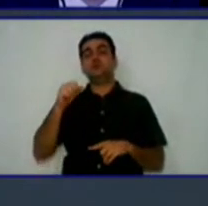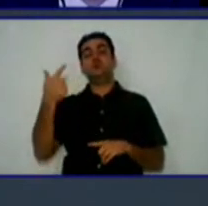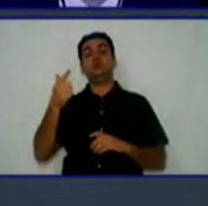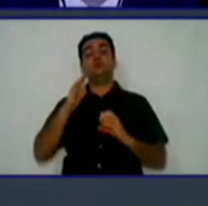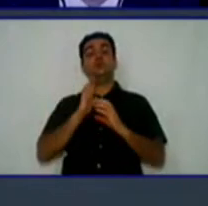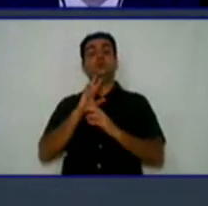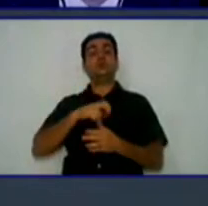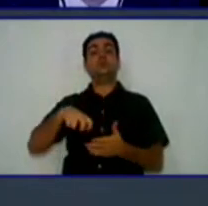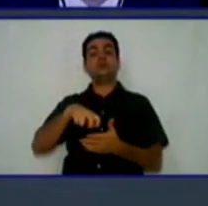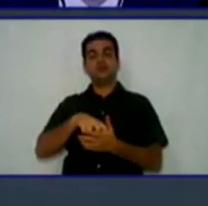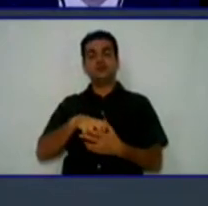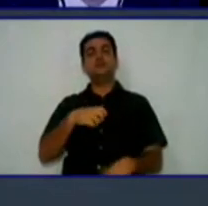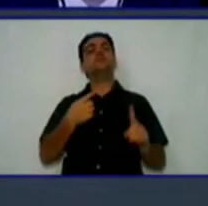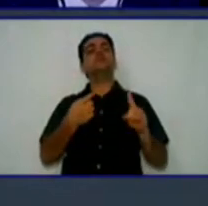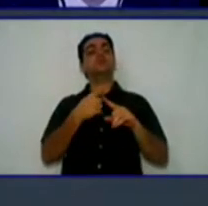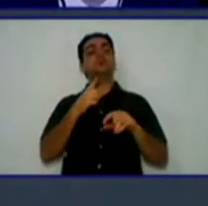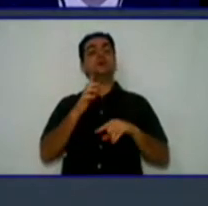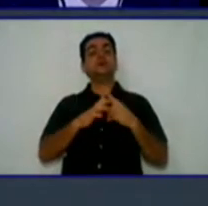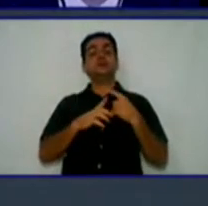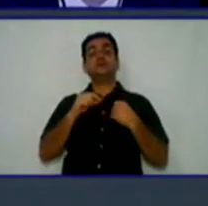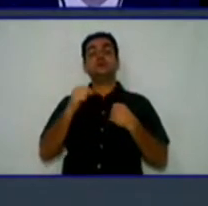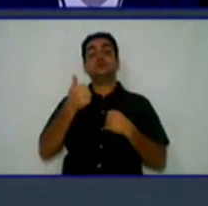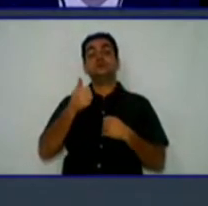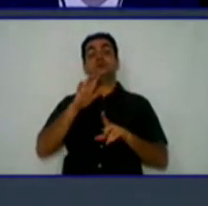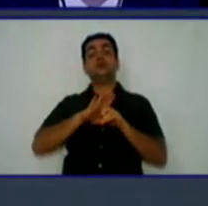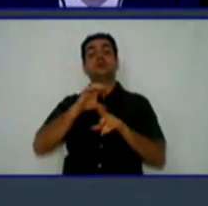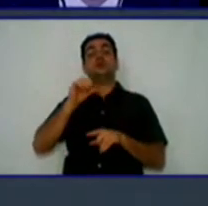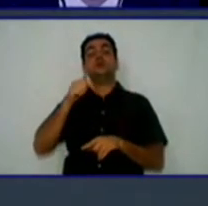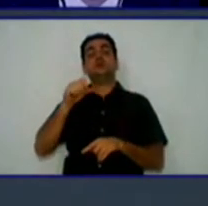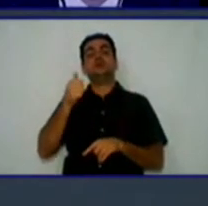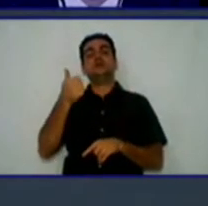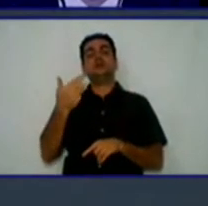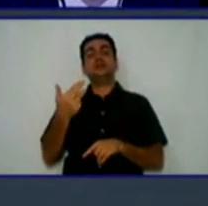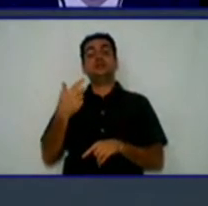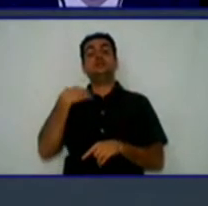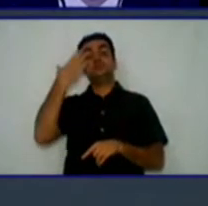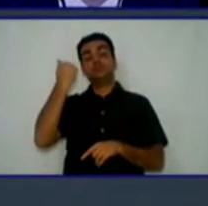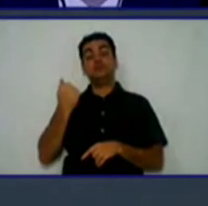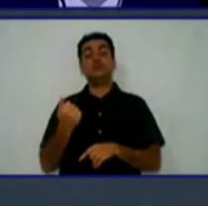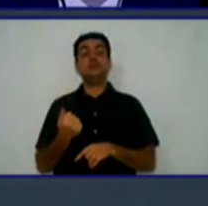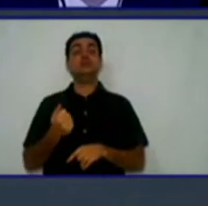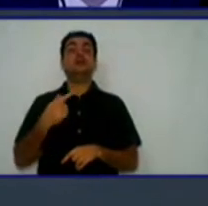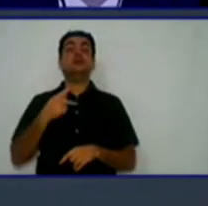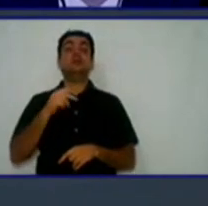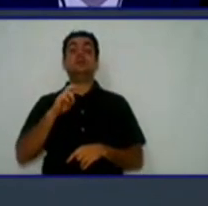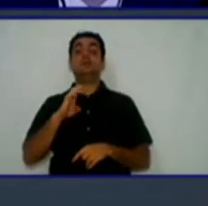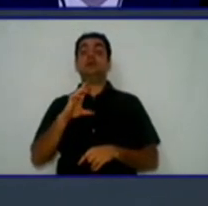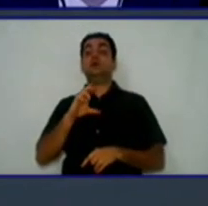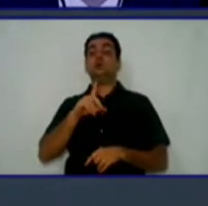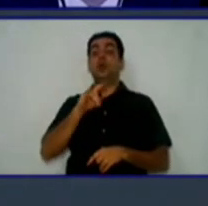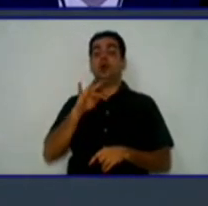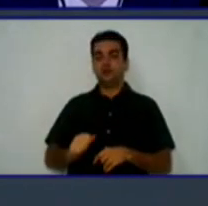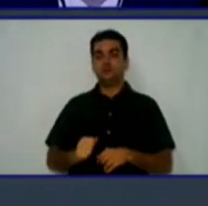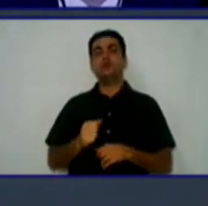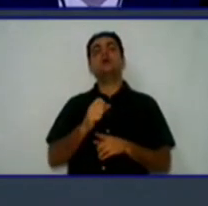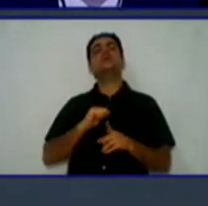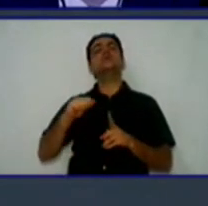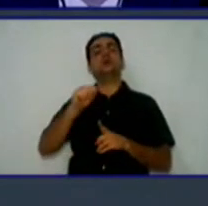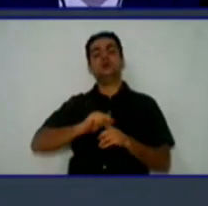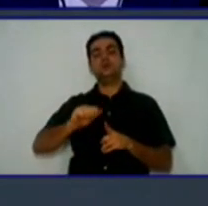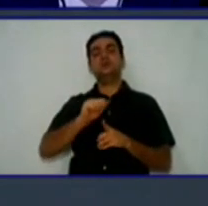e no artigo 1º da Lei 9.613 de 98, a saber, peculato, associação criminosa